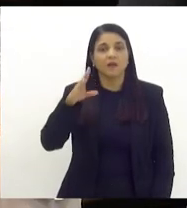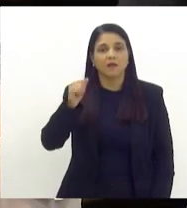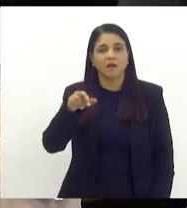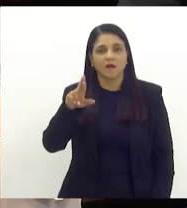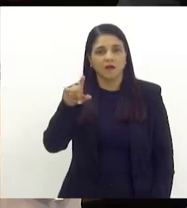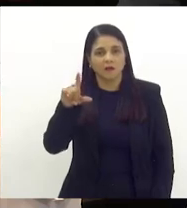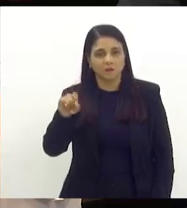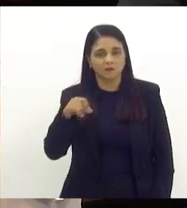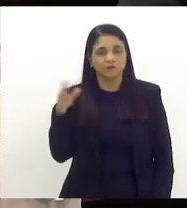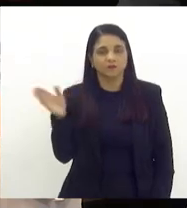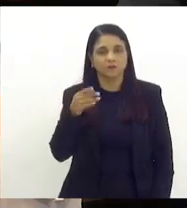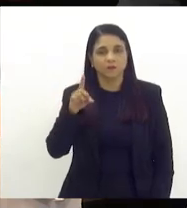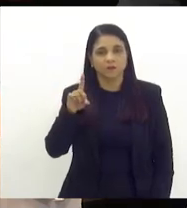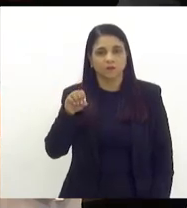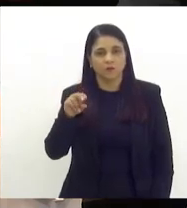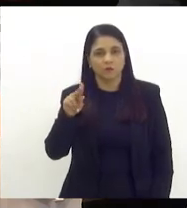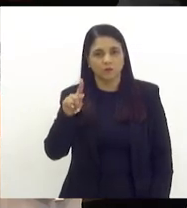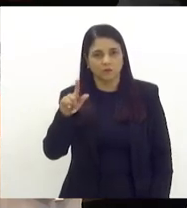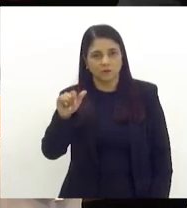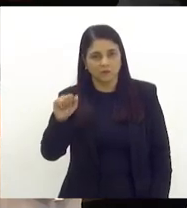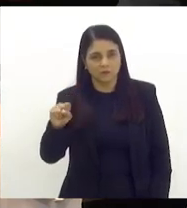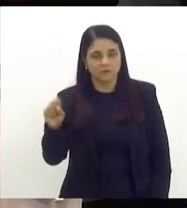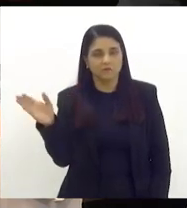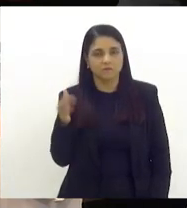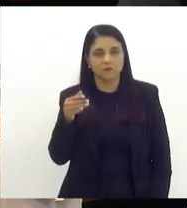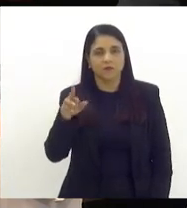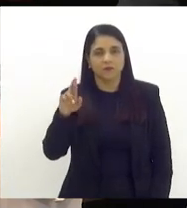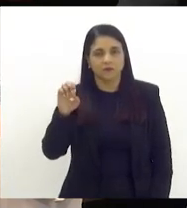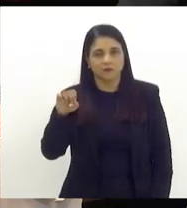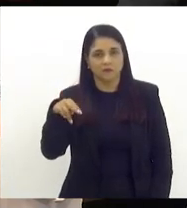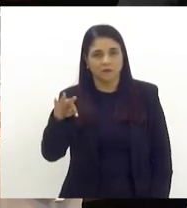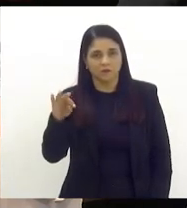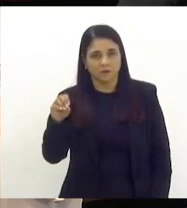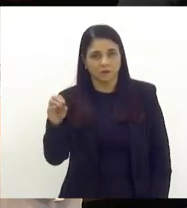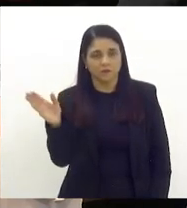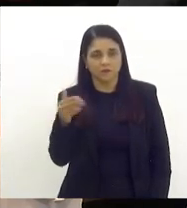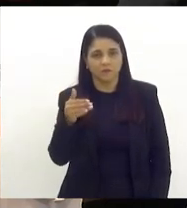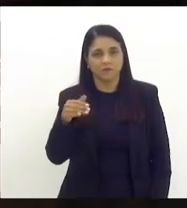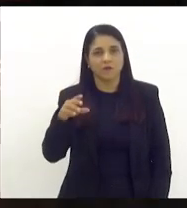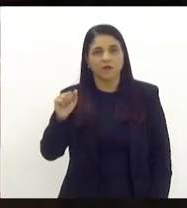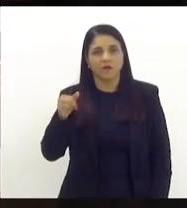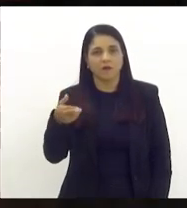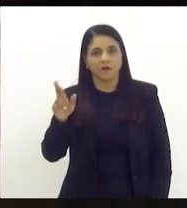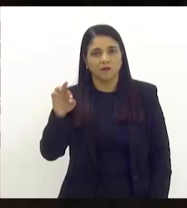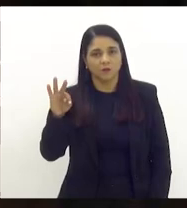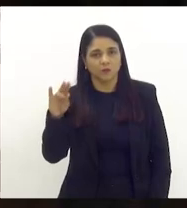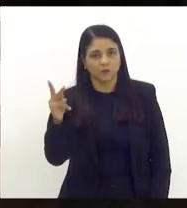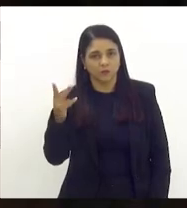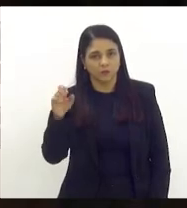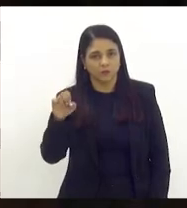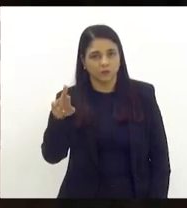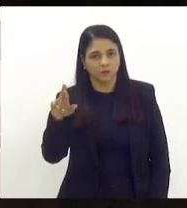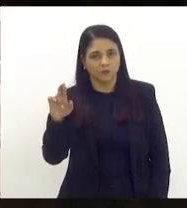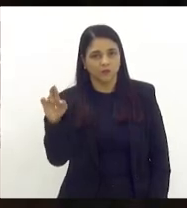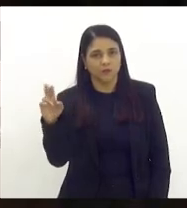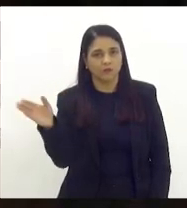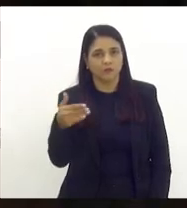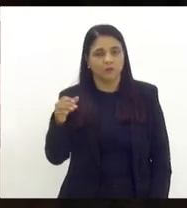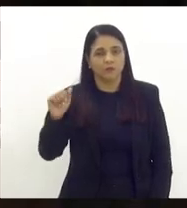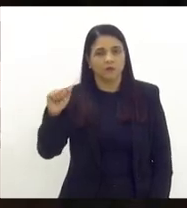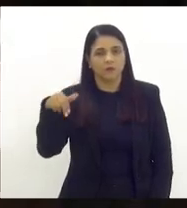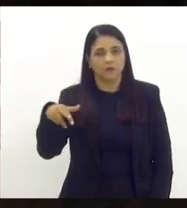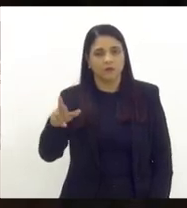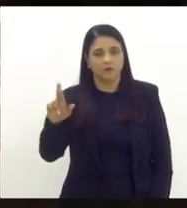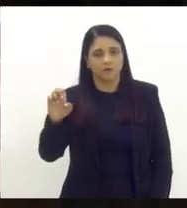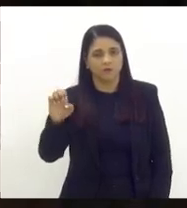Douglas rua Renato Miranda Arthur Monteiro Andrezinho